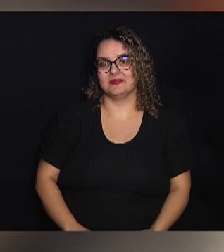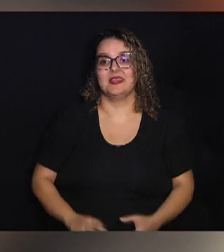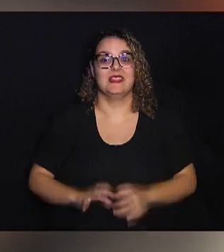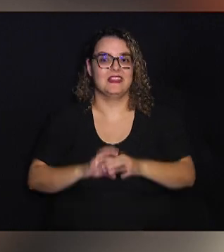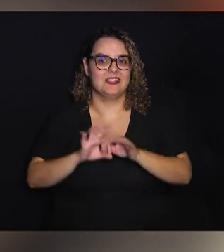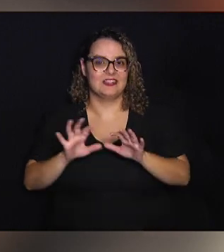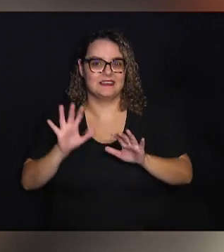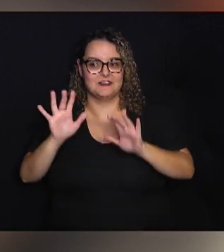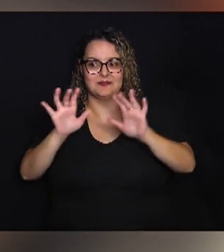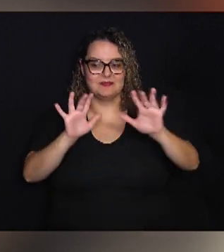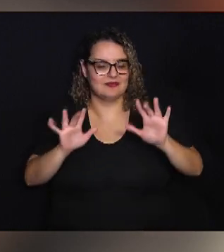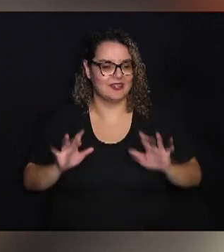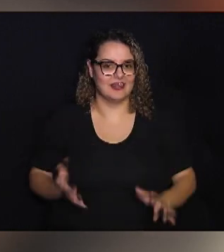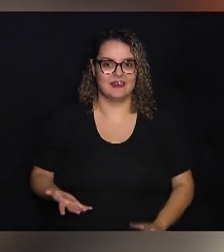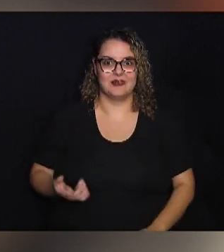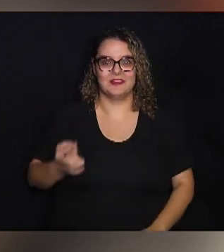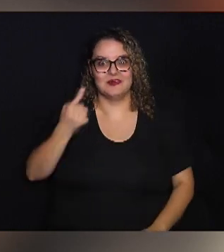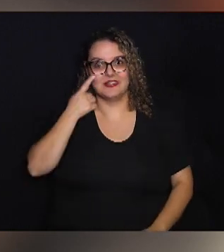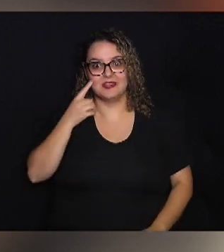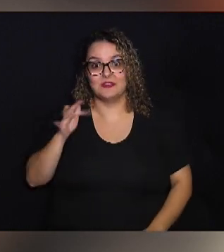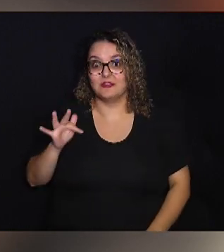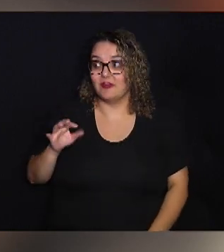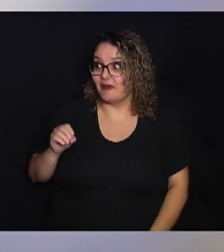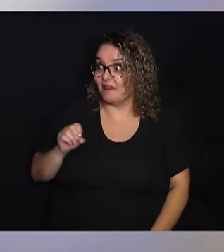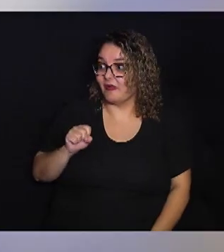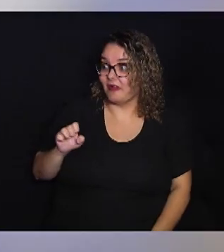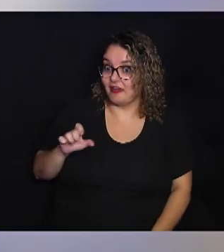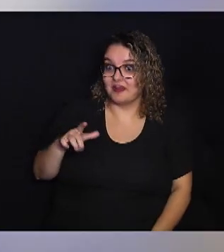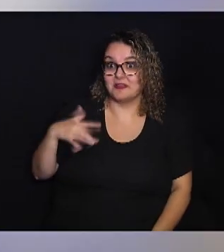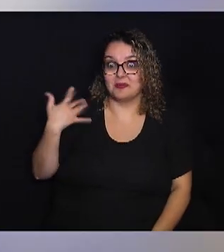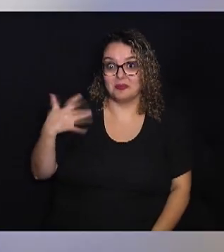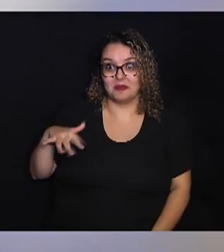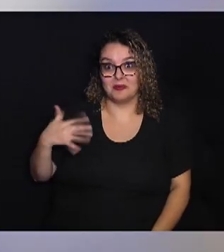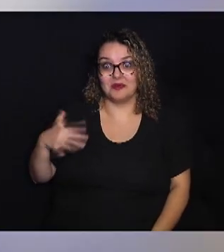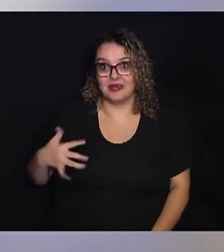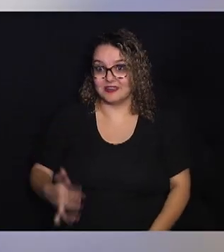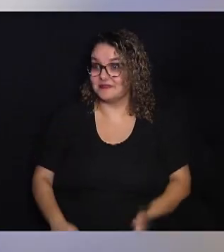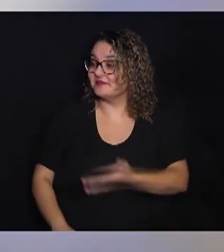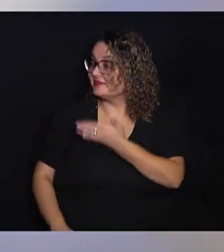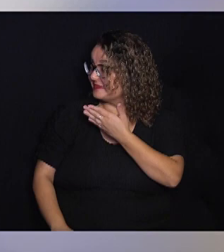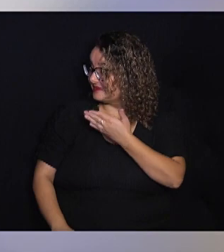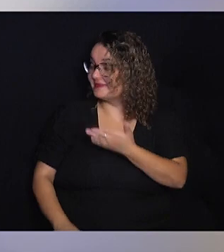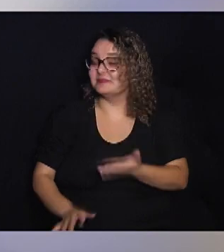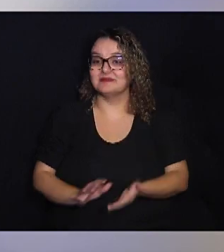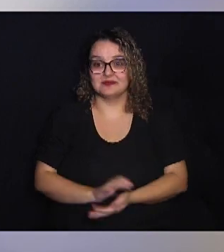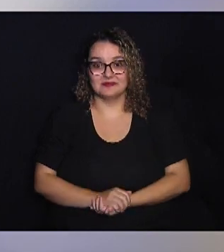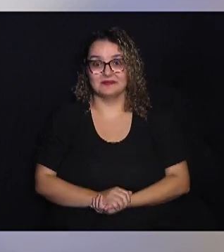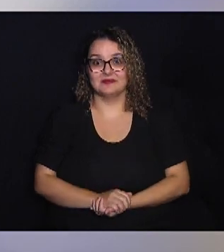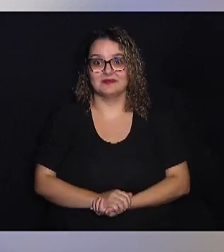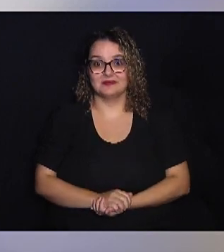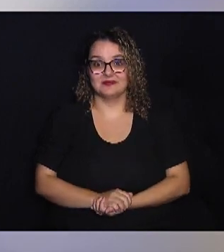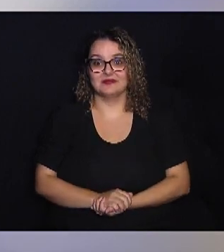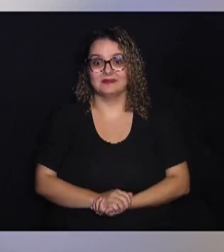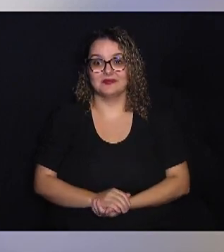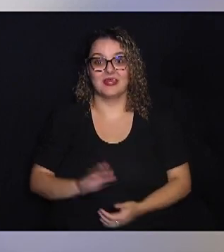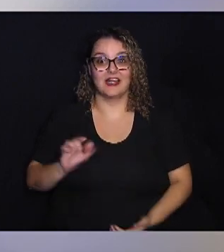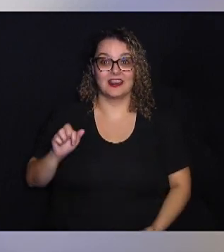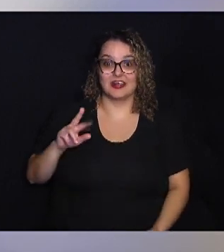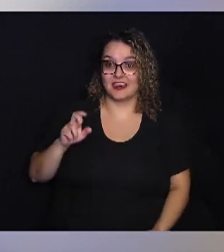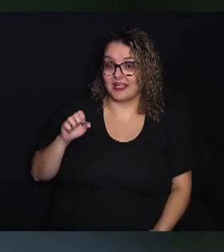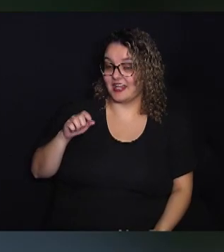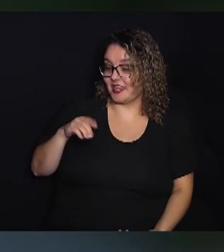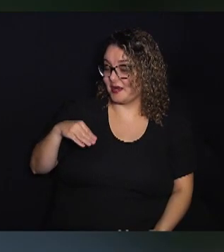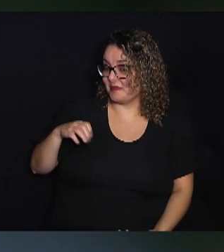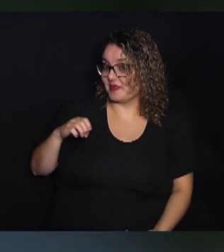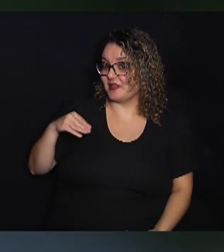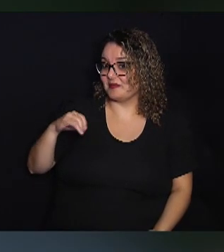tocar. Imagina você tocar num fóssil, né? Não é uma coisa muito simples, muito comum. É o espetáculo da Carmen Miranda. E